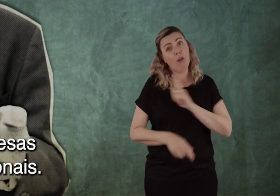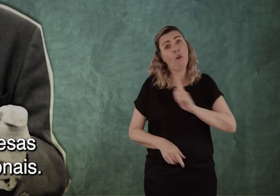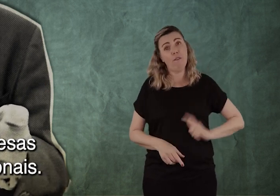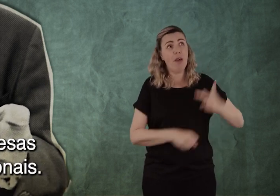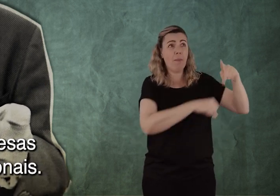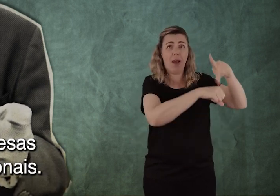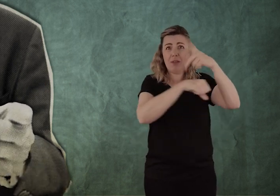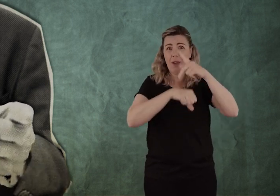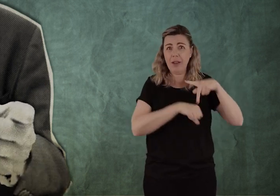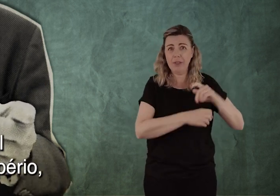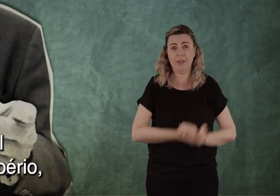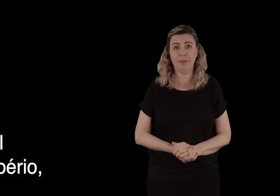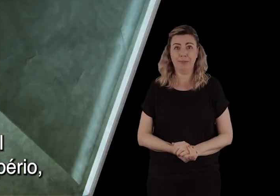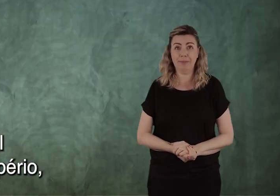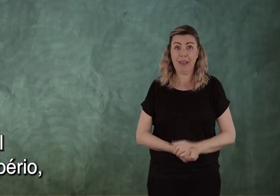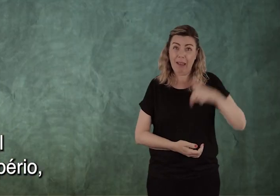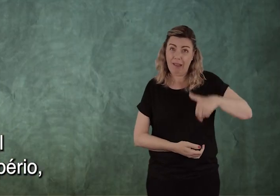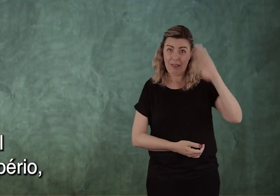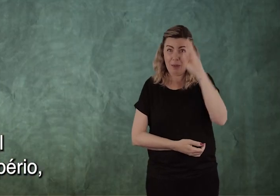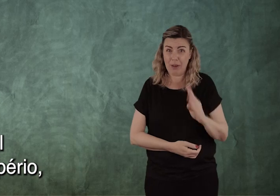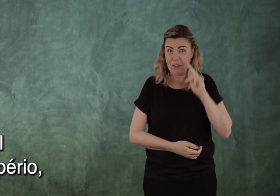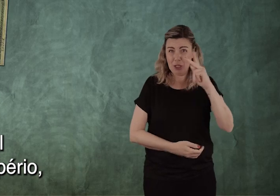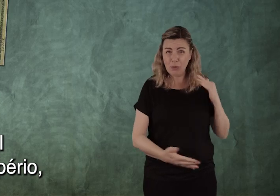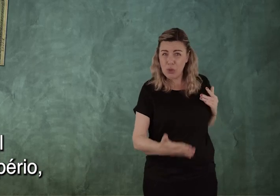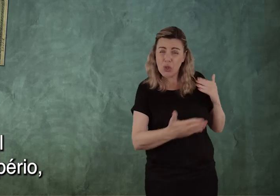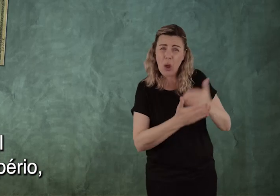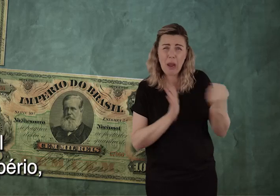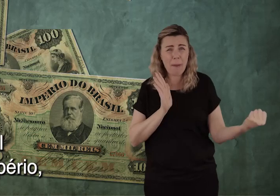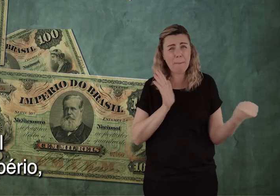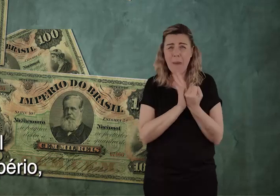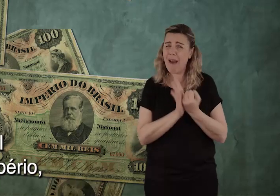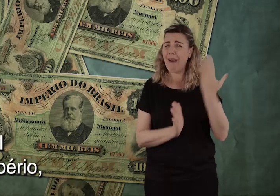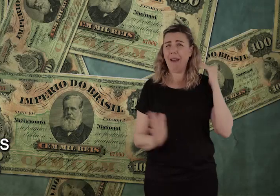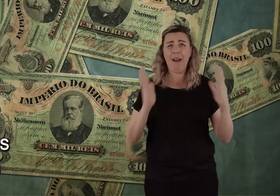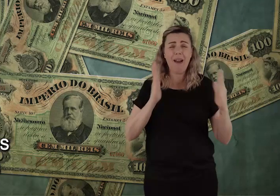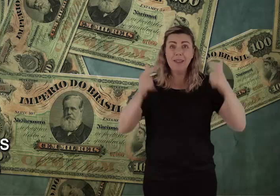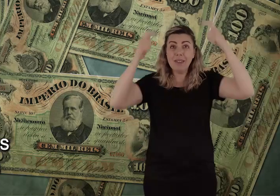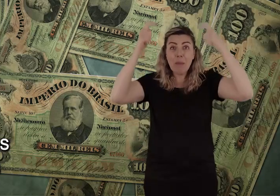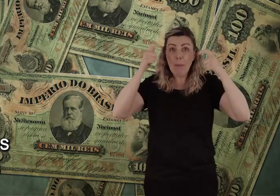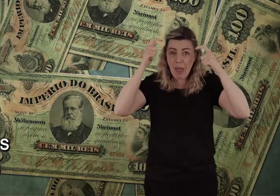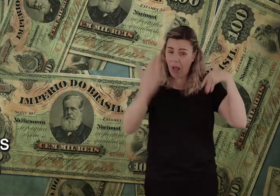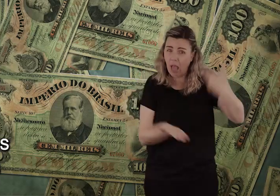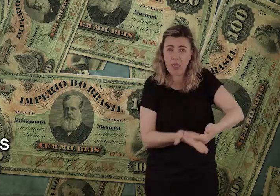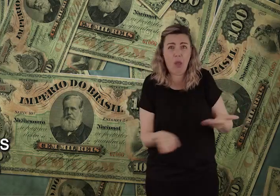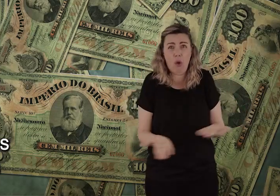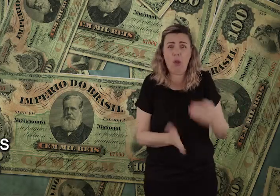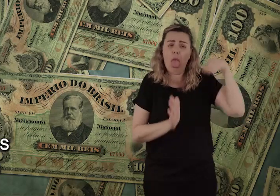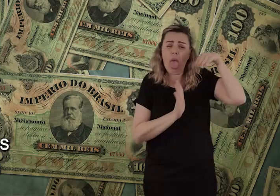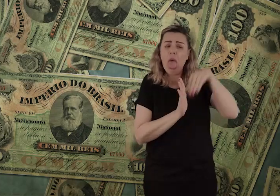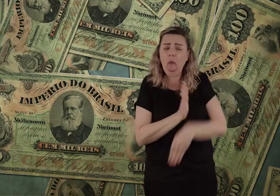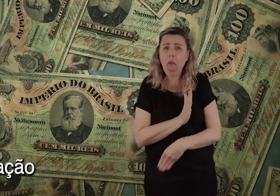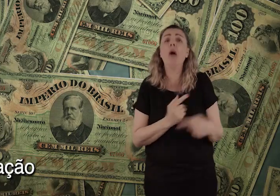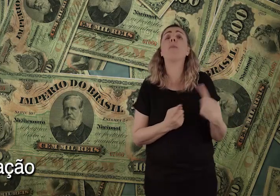pelos governos nacionais. A história do Brasil é marcada desde o Império por vários episódios de